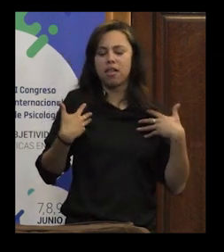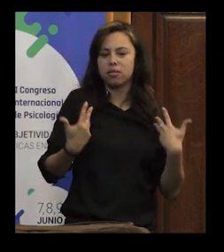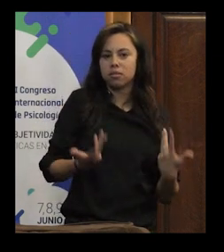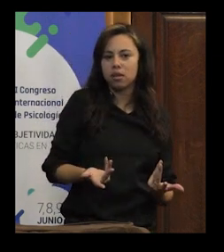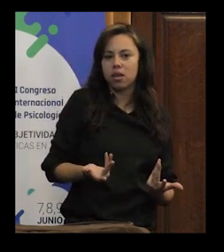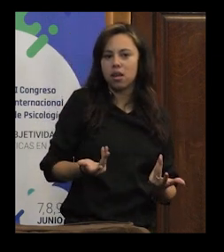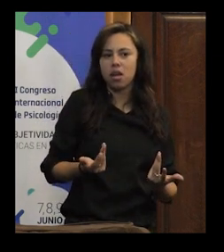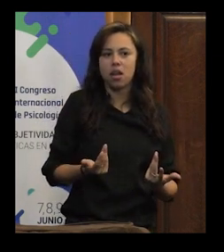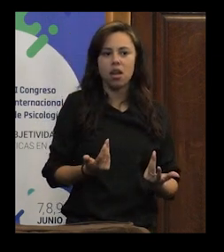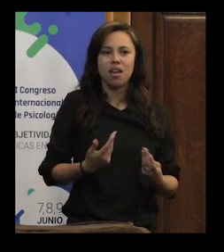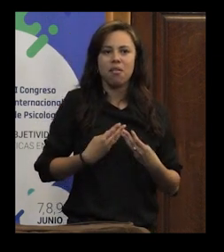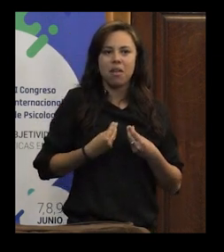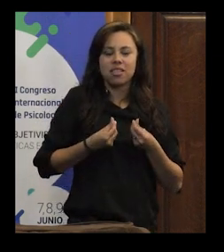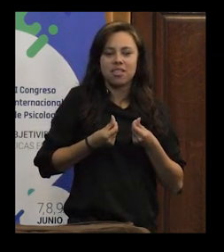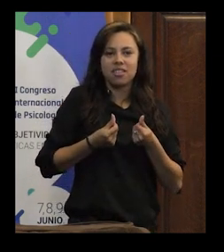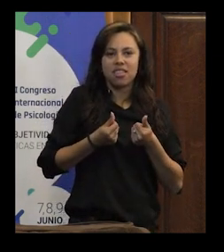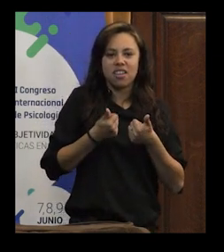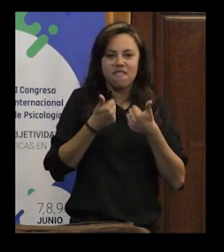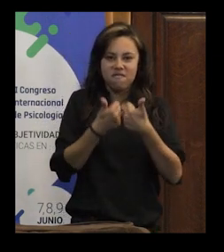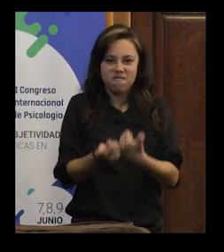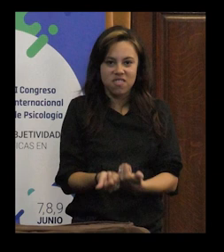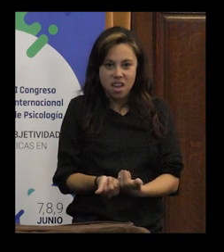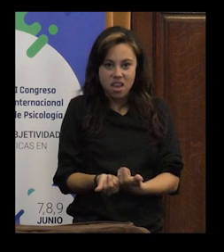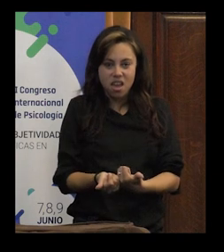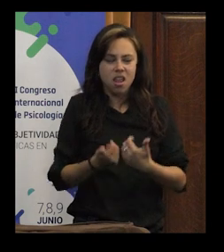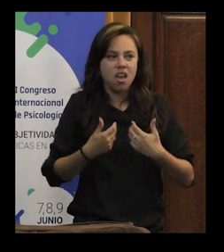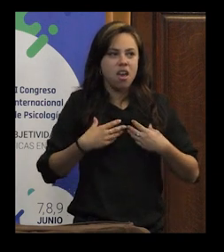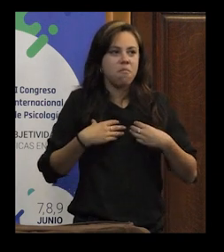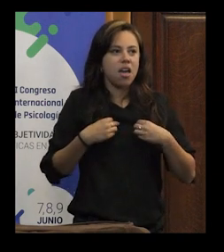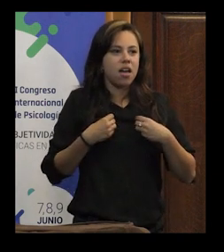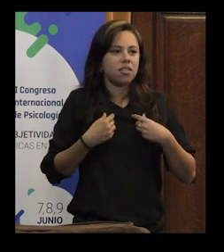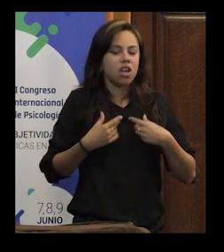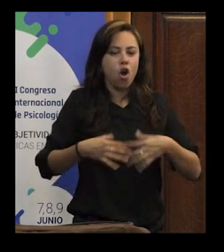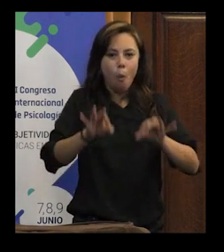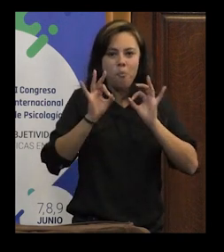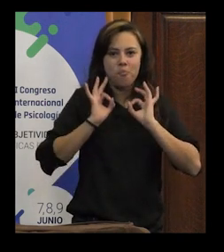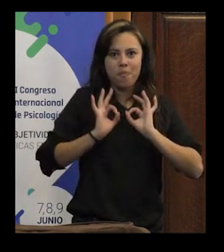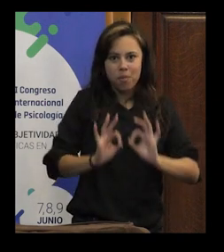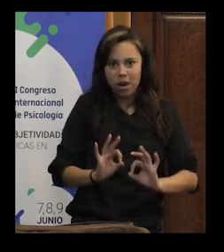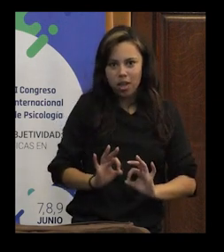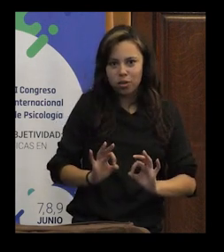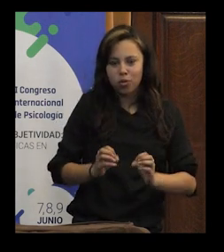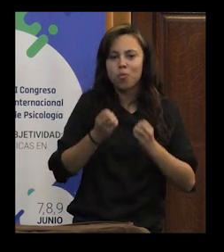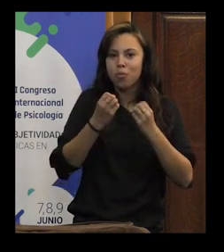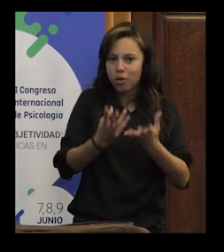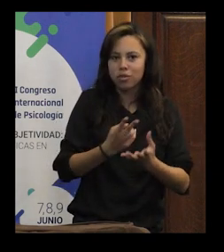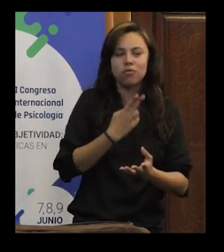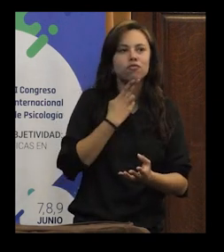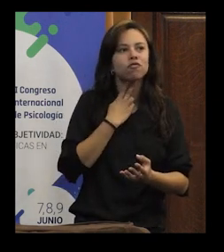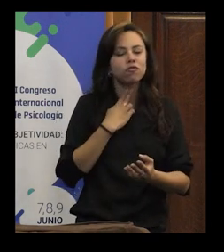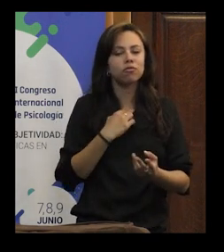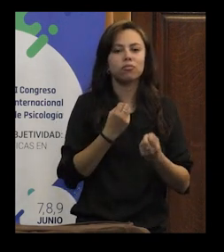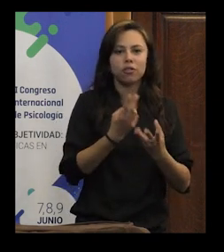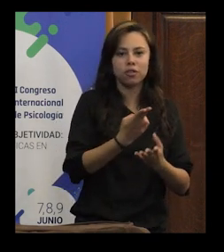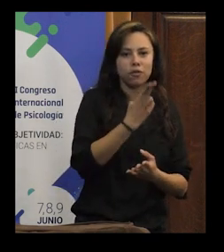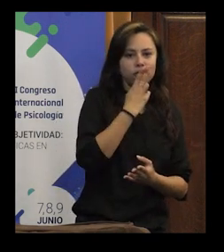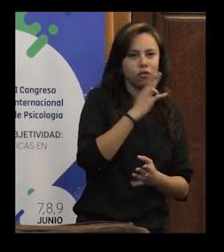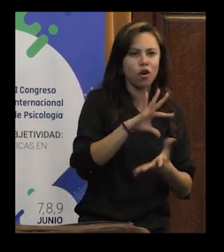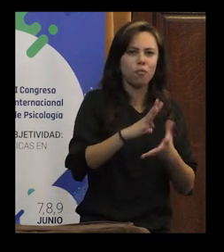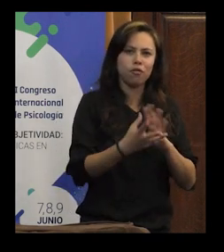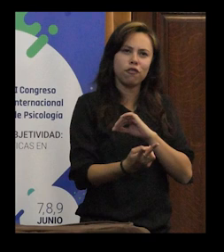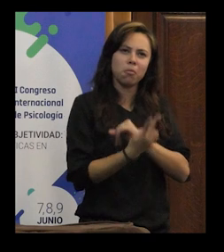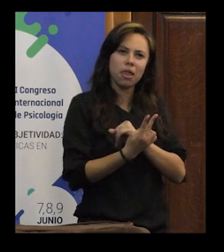dá certo nível de satisfação, de plenitude. Funciona, por lo tanto, como uma defesa,